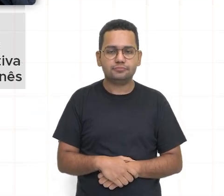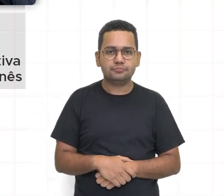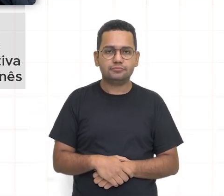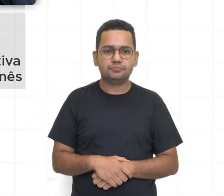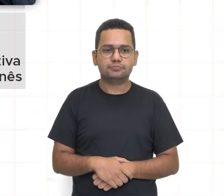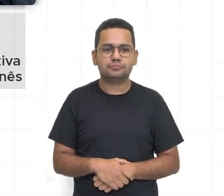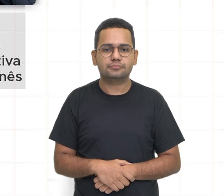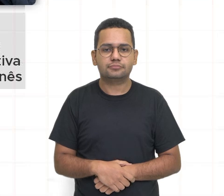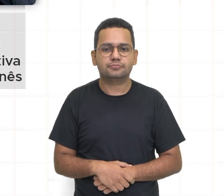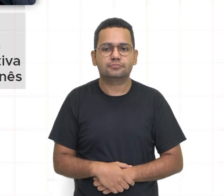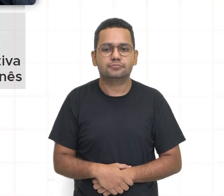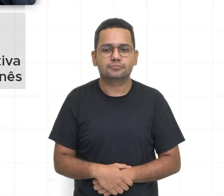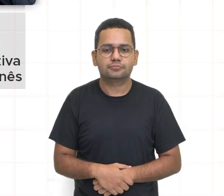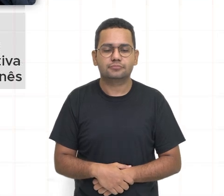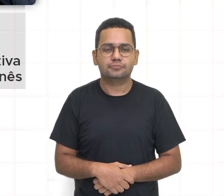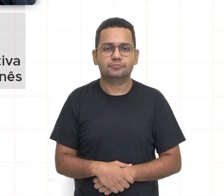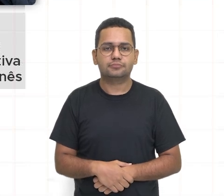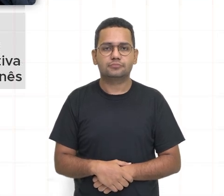muitos